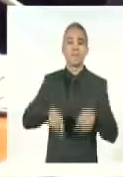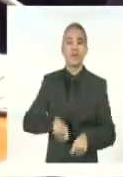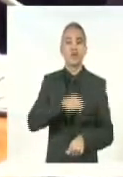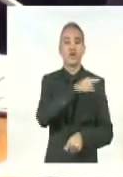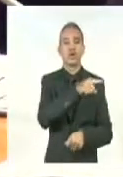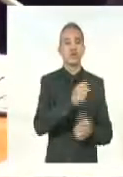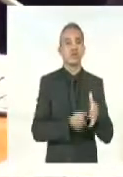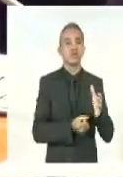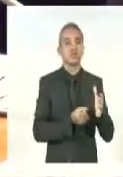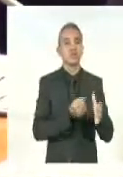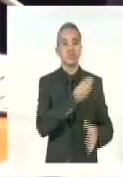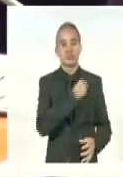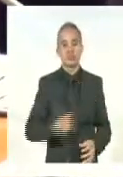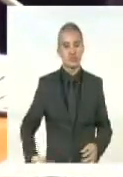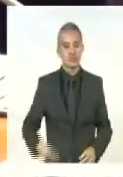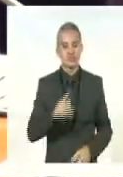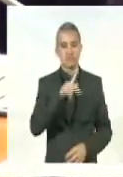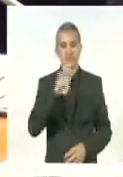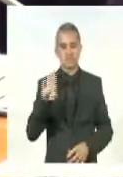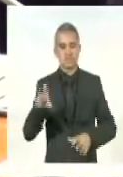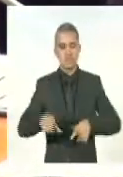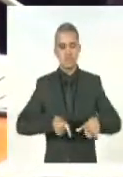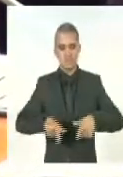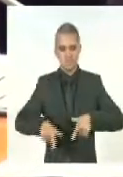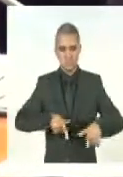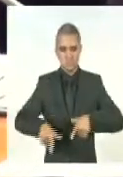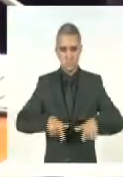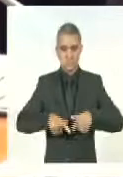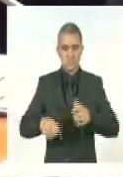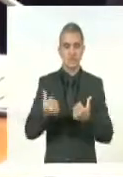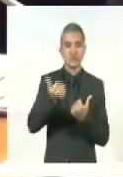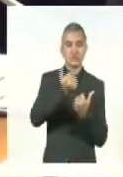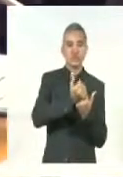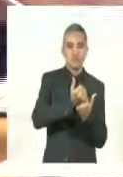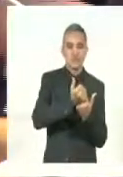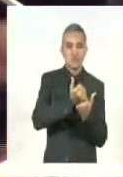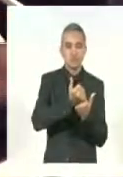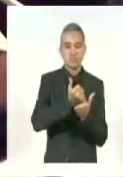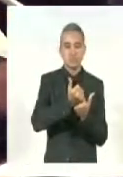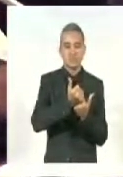Público do Trabalho em substituição à figura